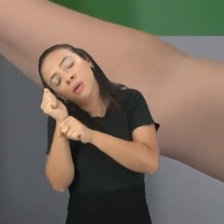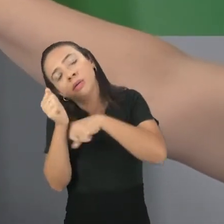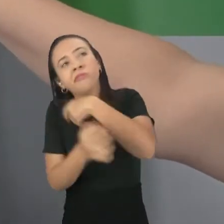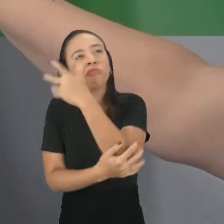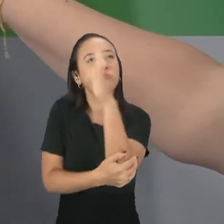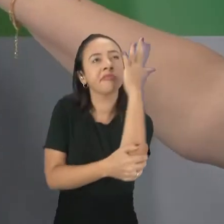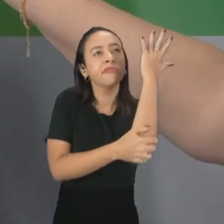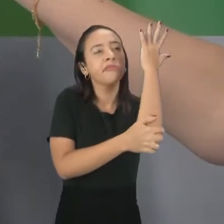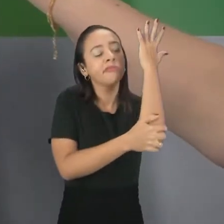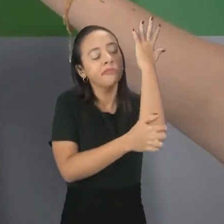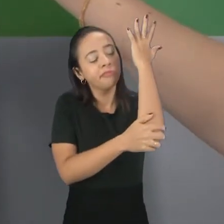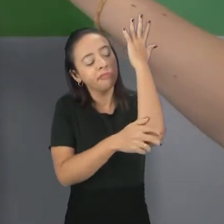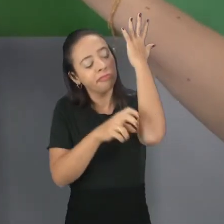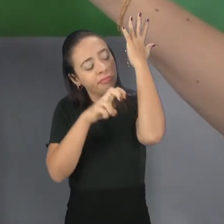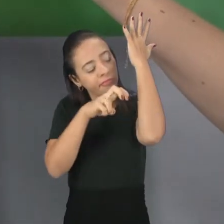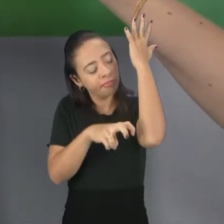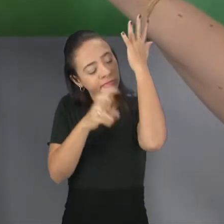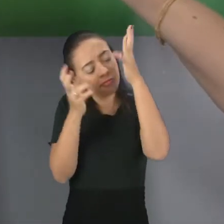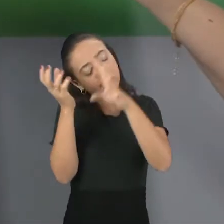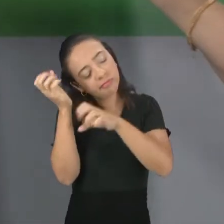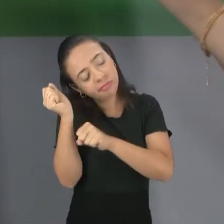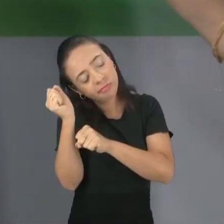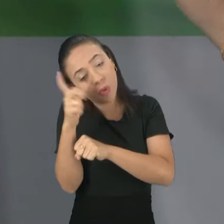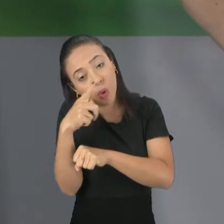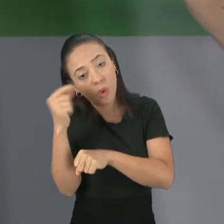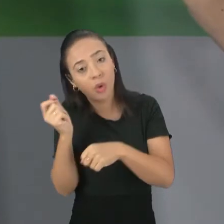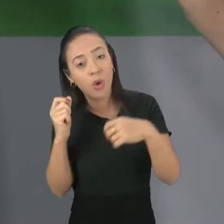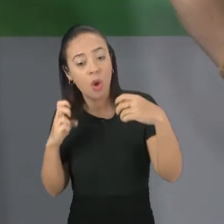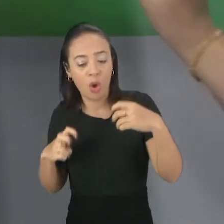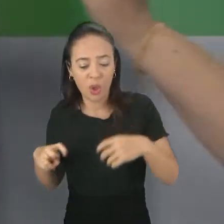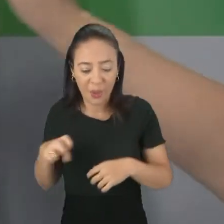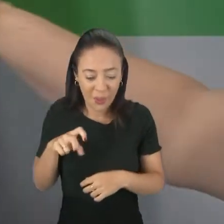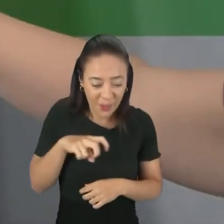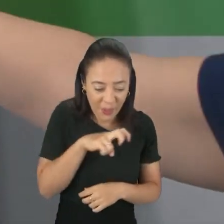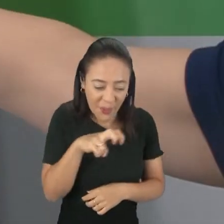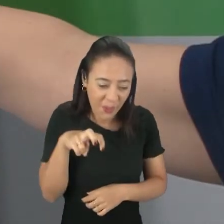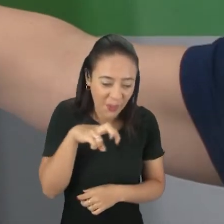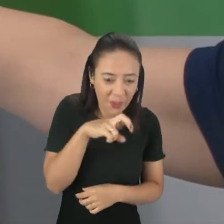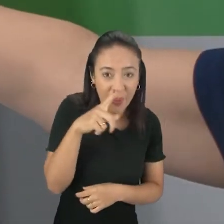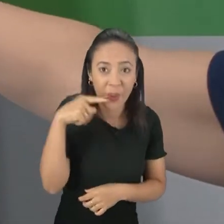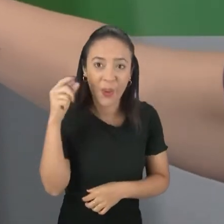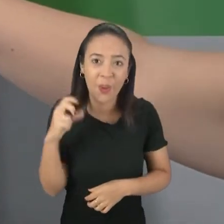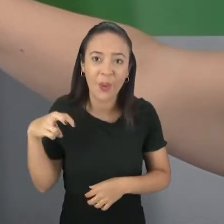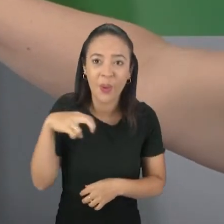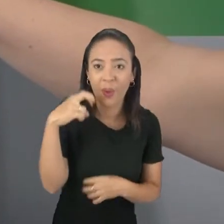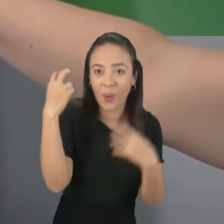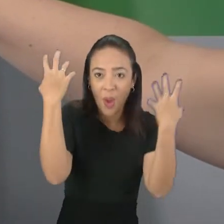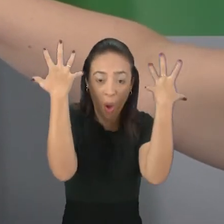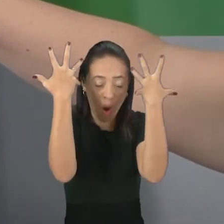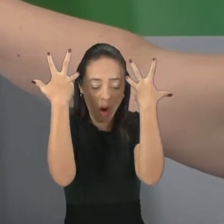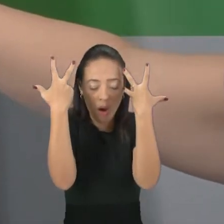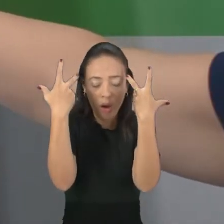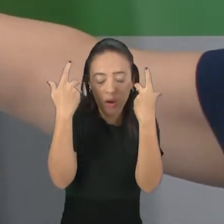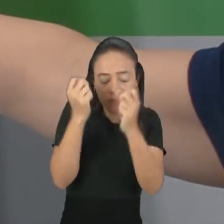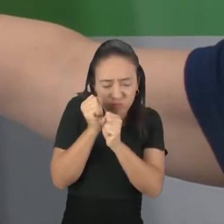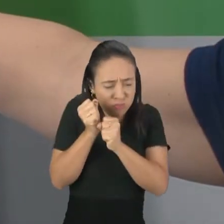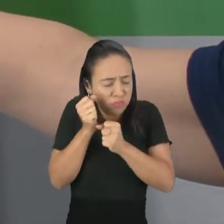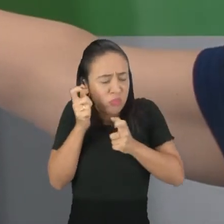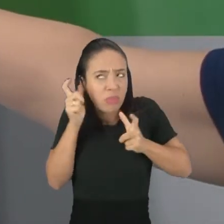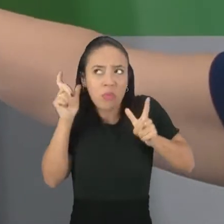boa árvore. Vieram os ratinhos passear em cima dele e ele